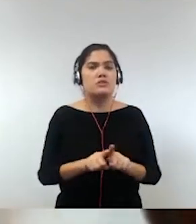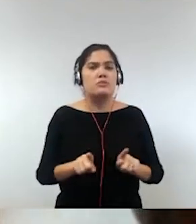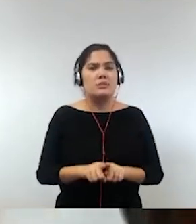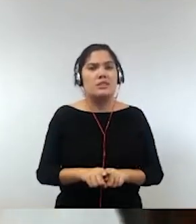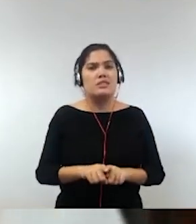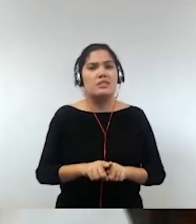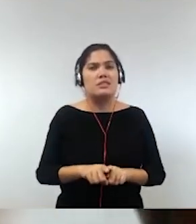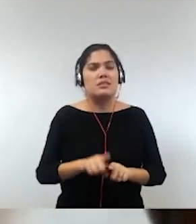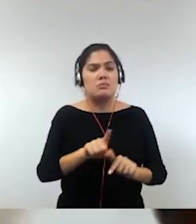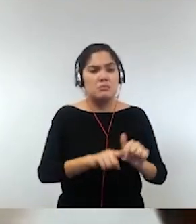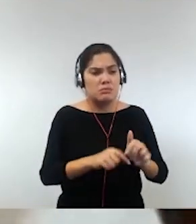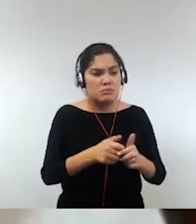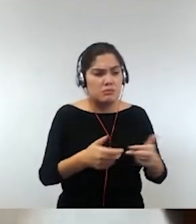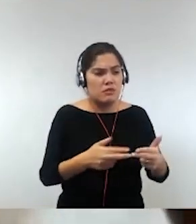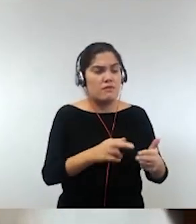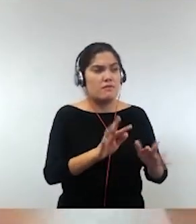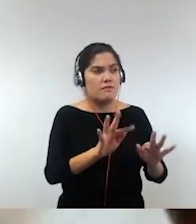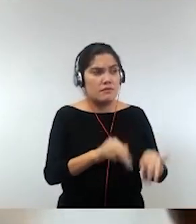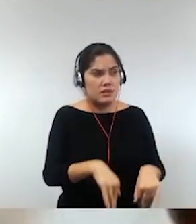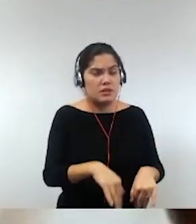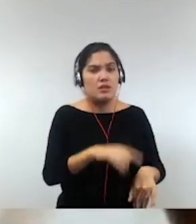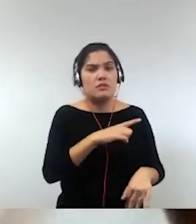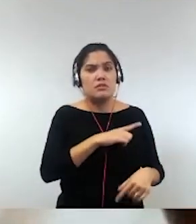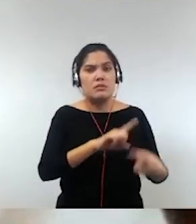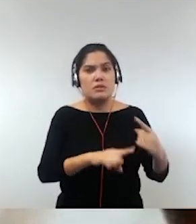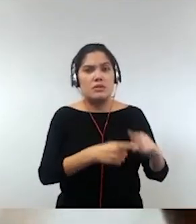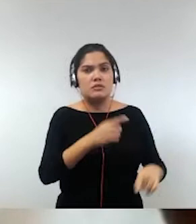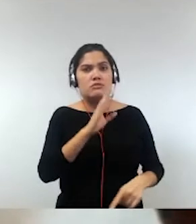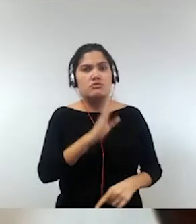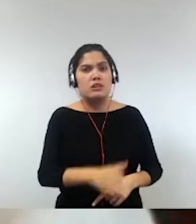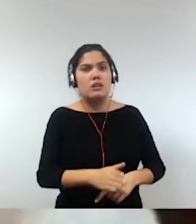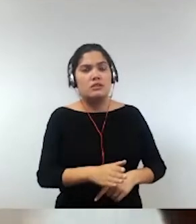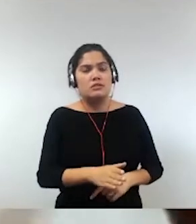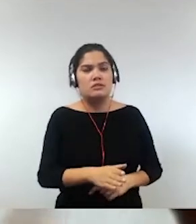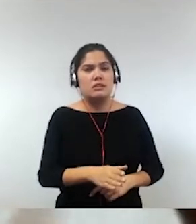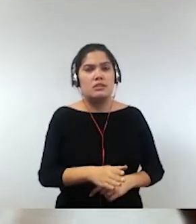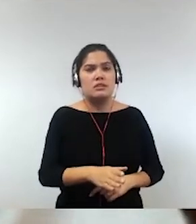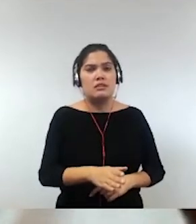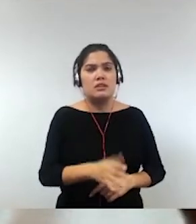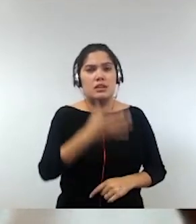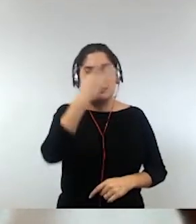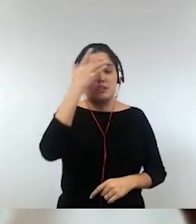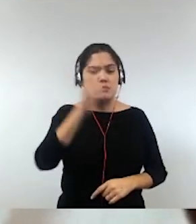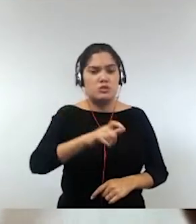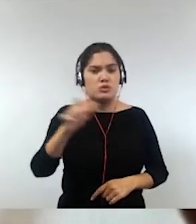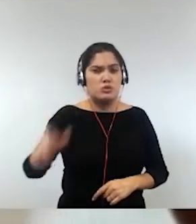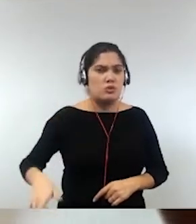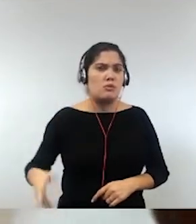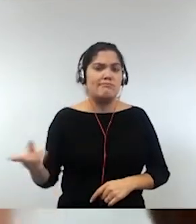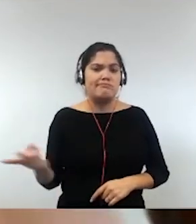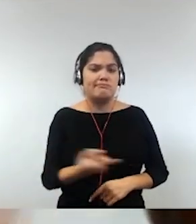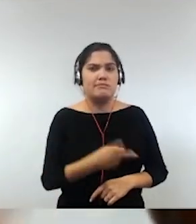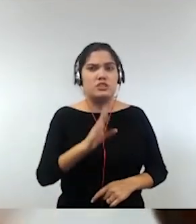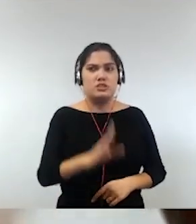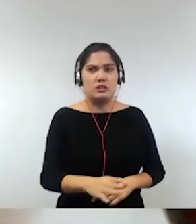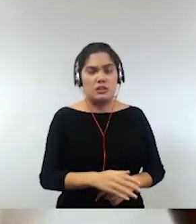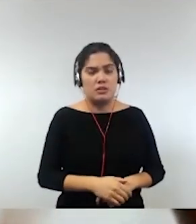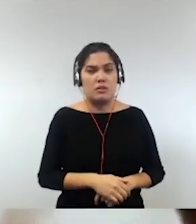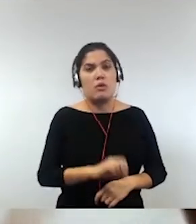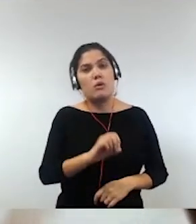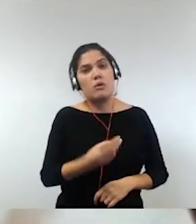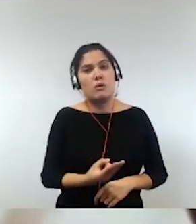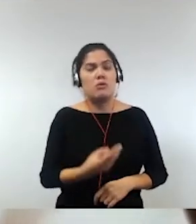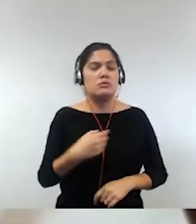o produto final de uma negociação direta entre os envolvidos e pode ser também,